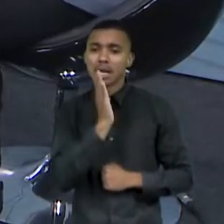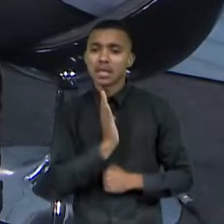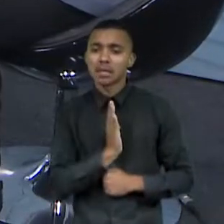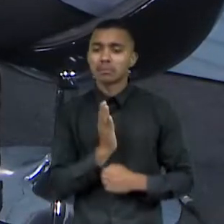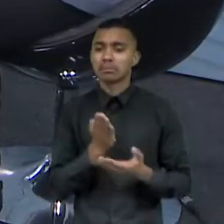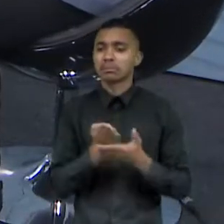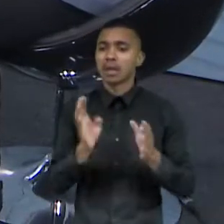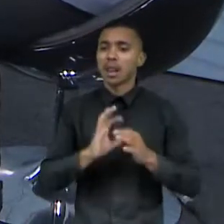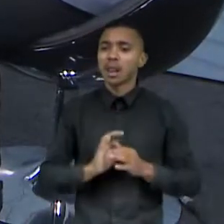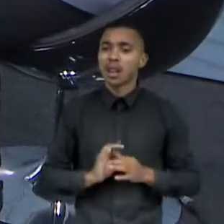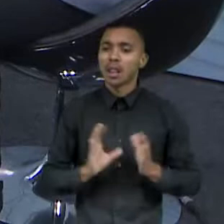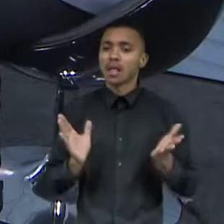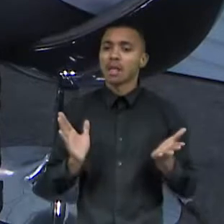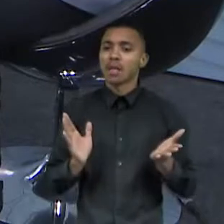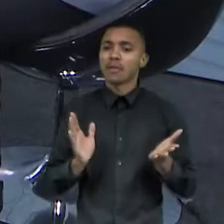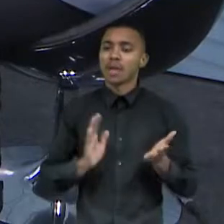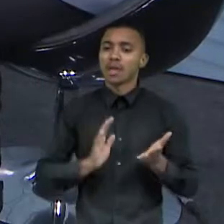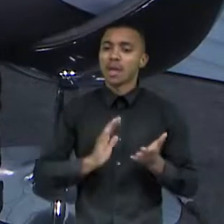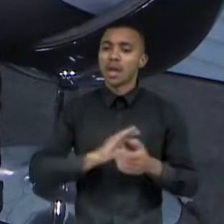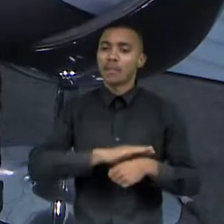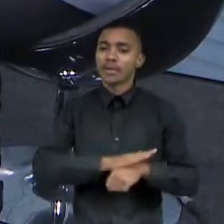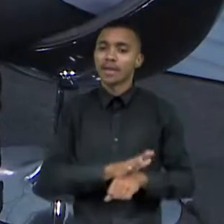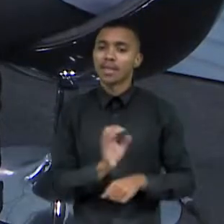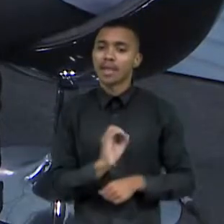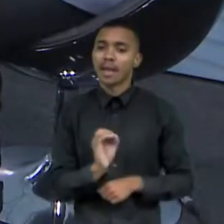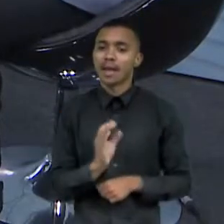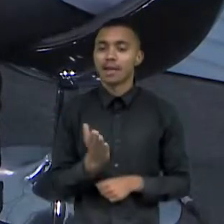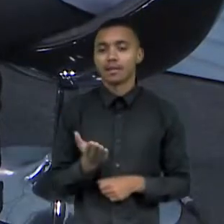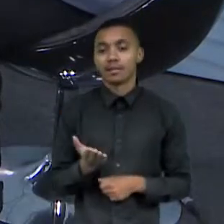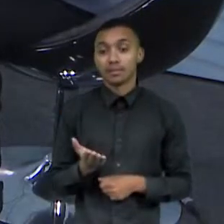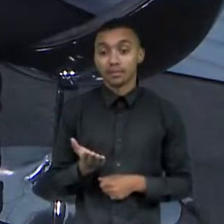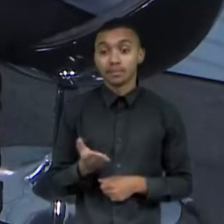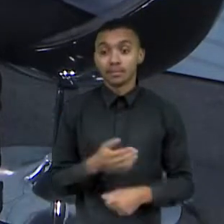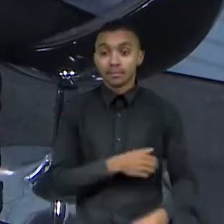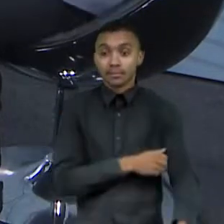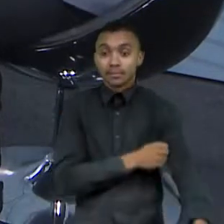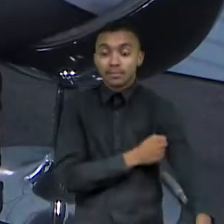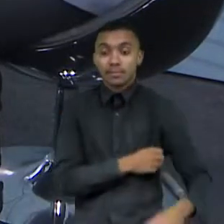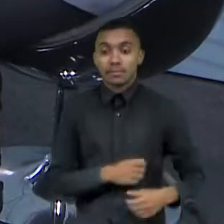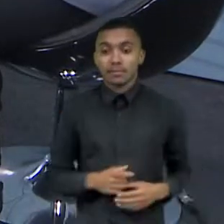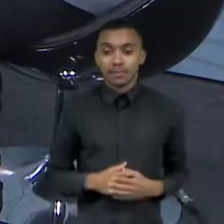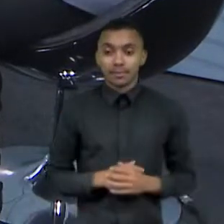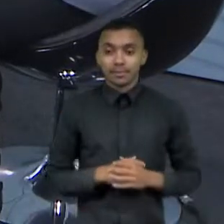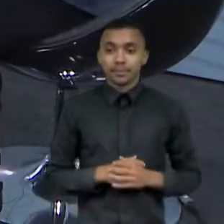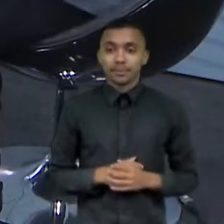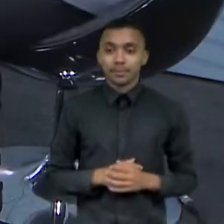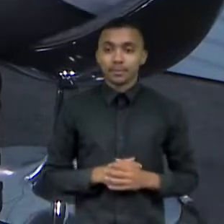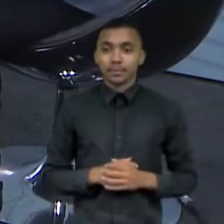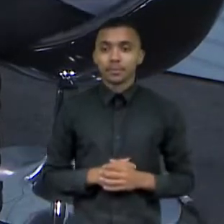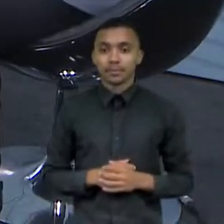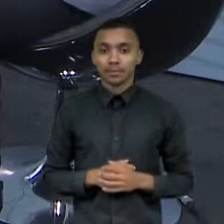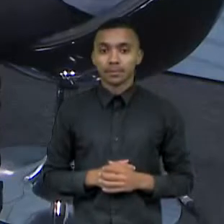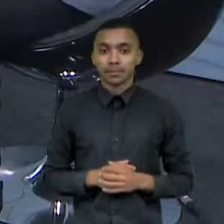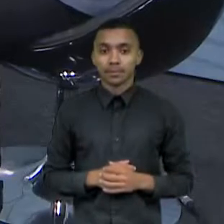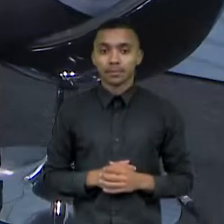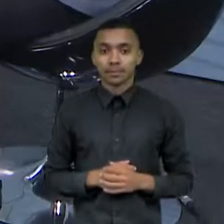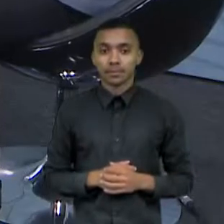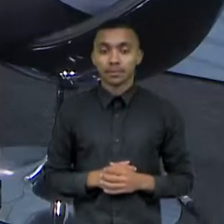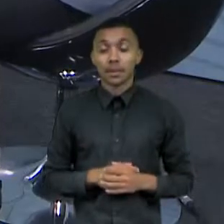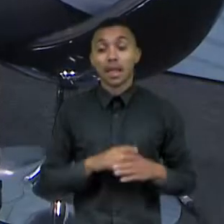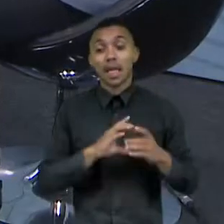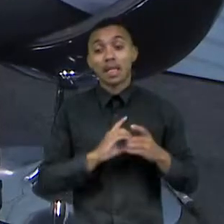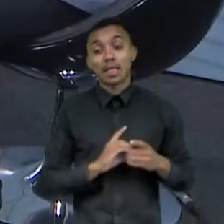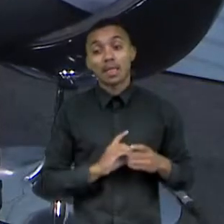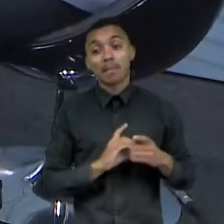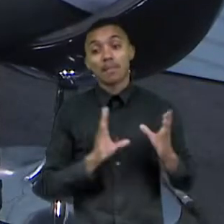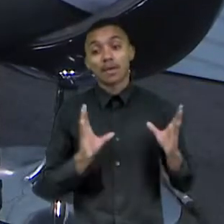mito da democracia. Os Estados racial. Unidos já viveram esse racismo. Isso. Publicamente. É o mito o da cinema, democracia. Em todo caso. É o mito da democracia